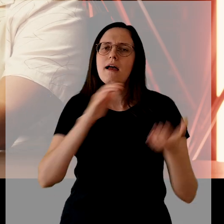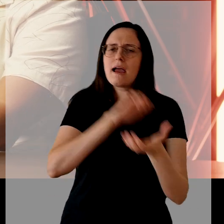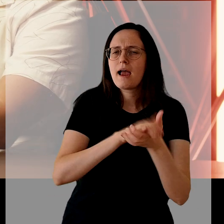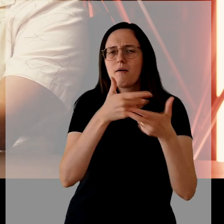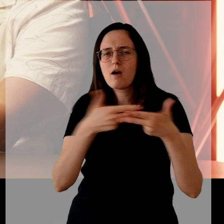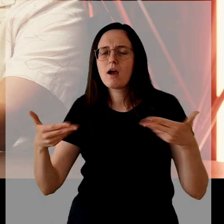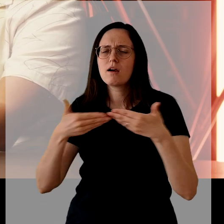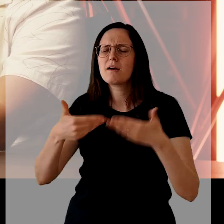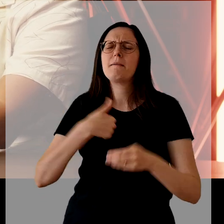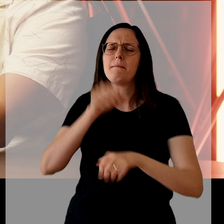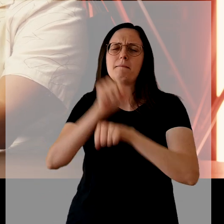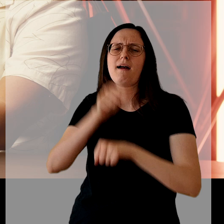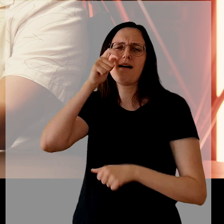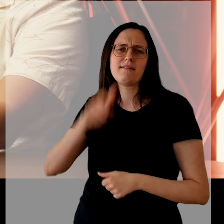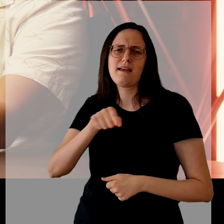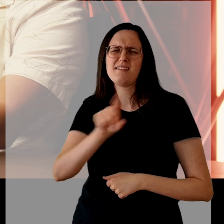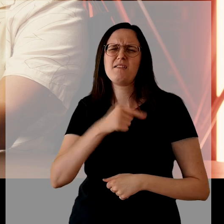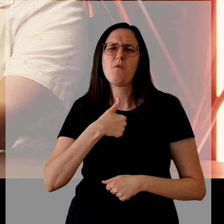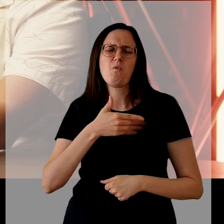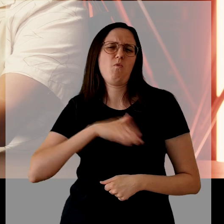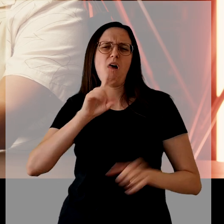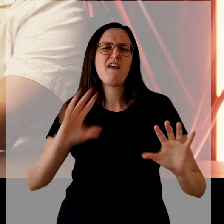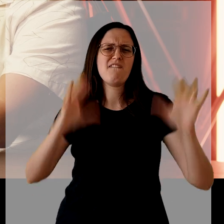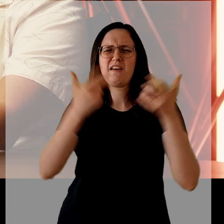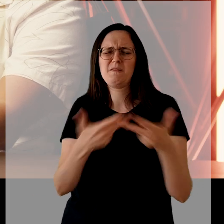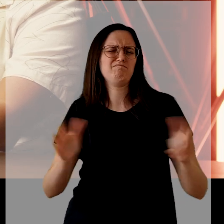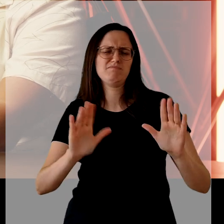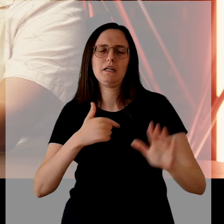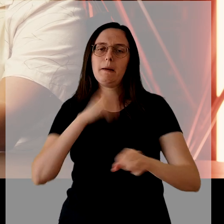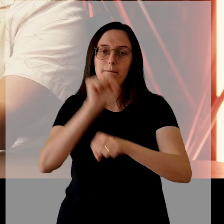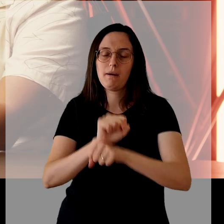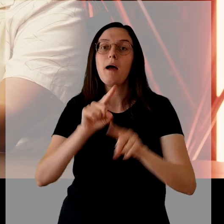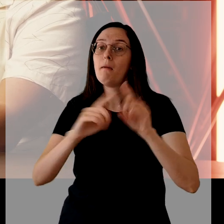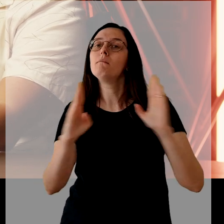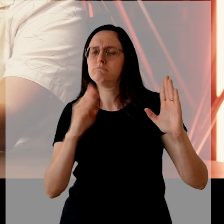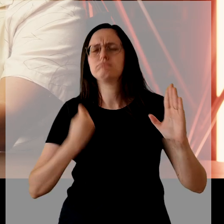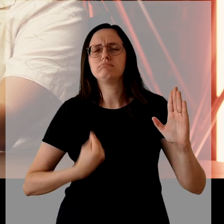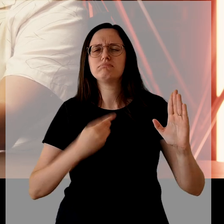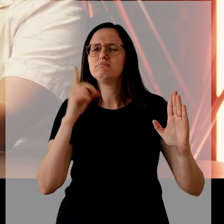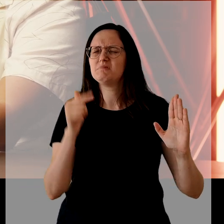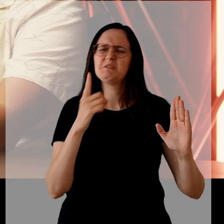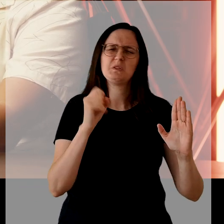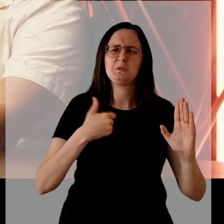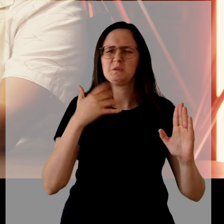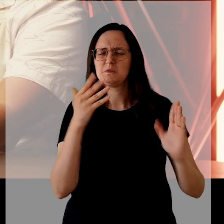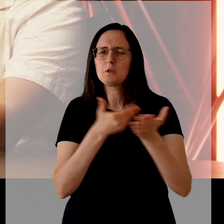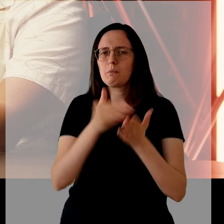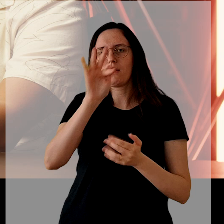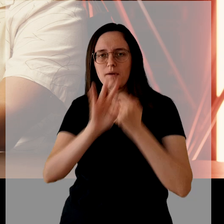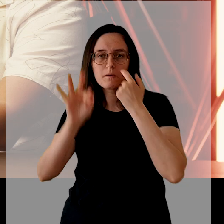casamento, coisa e tal. Depois logo parei de me interessar por isso, eu não gostava de fazer evento, então eu não fiz mais. Mas durante um tempo ali, os 17, 18 anos,